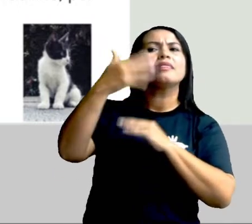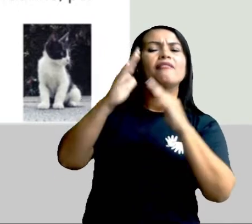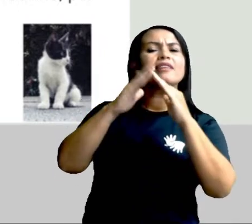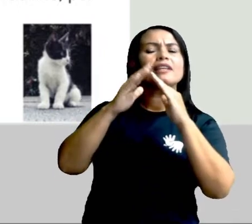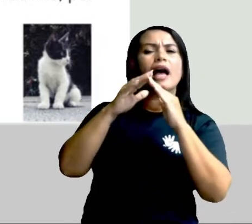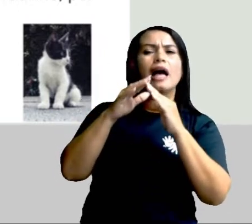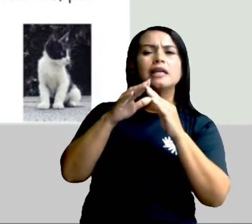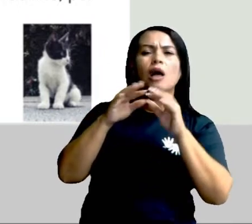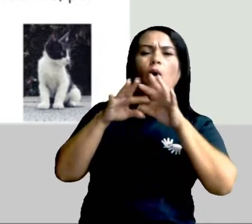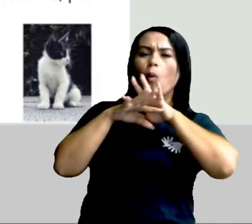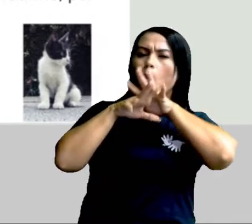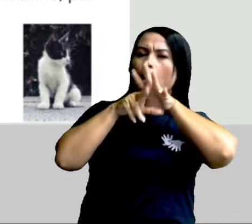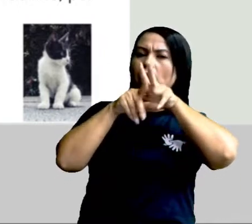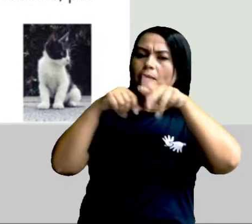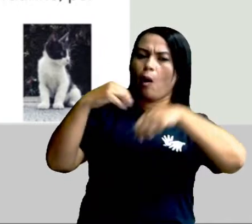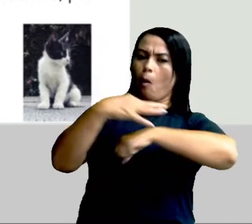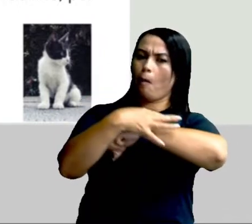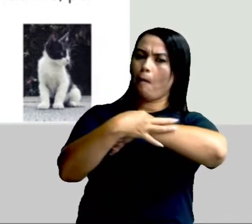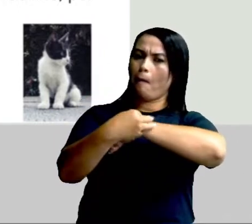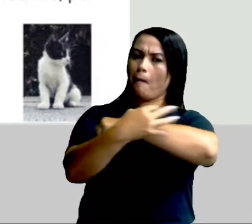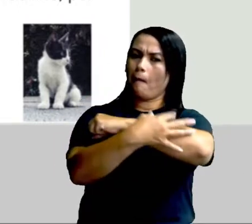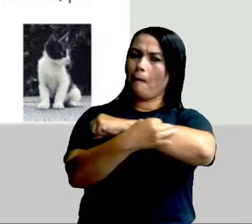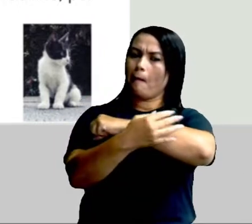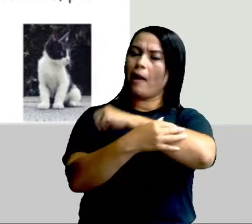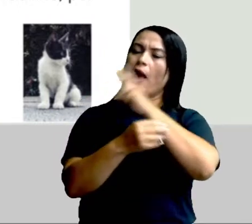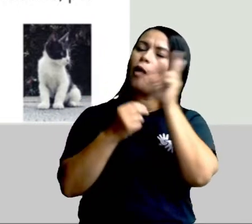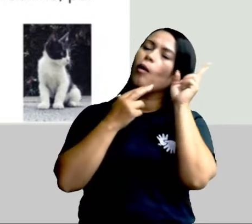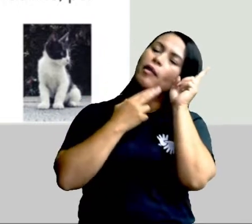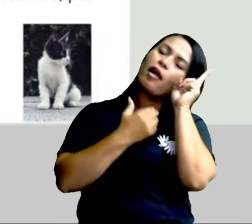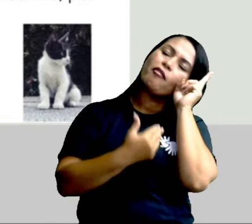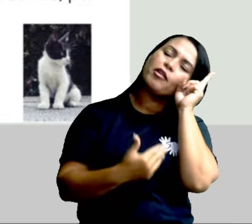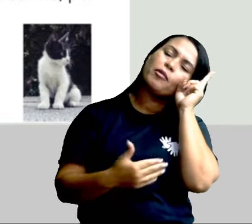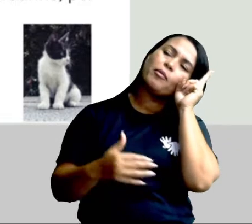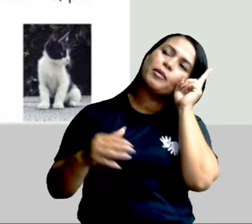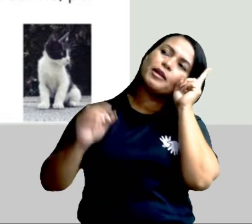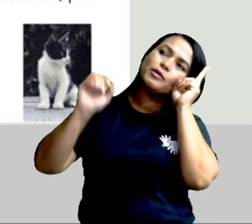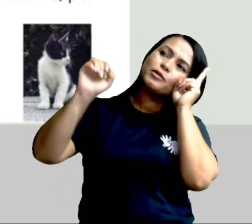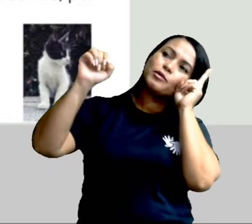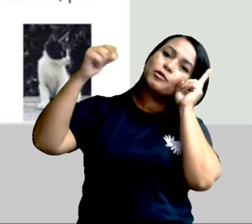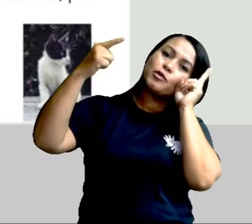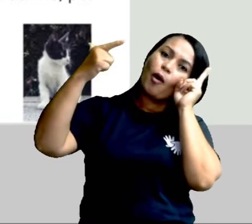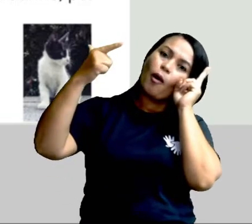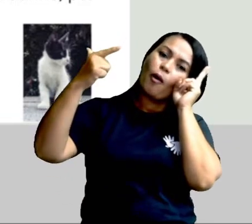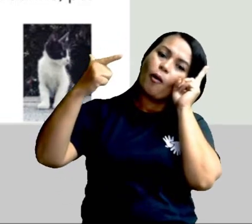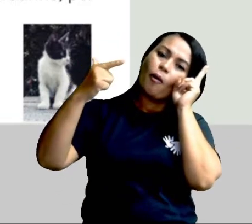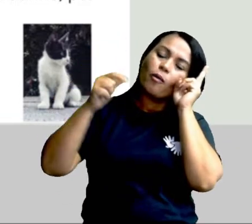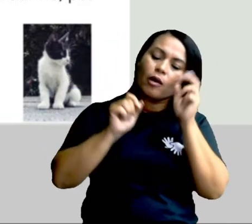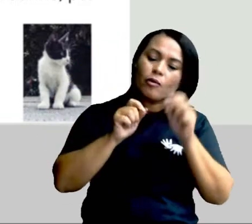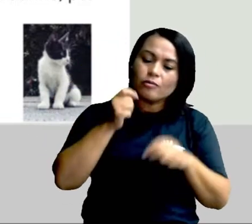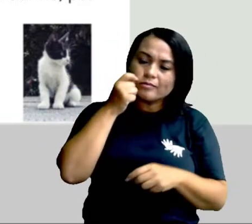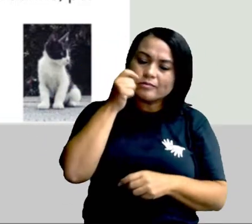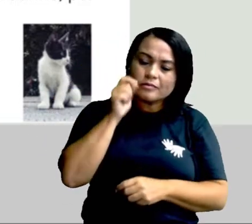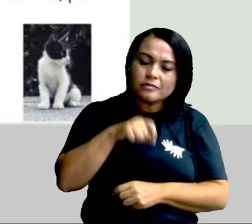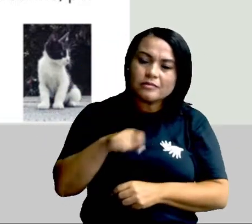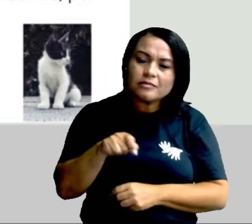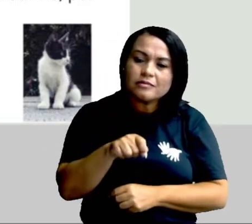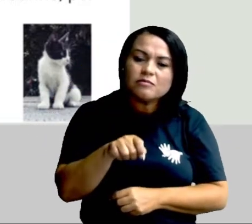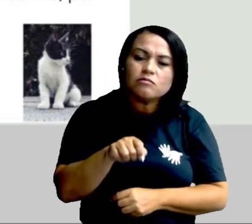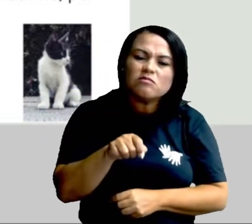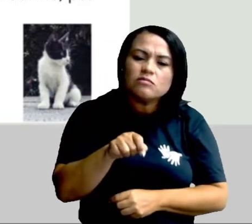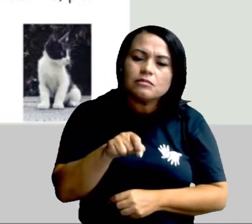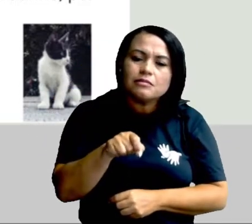um certo animal de belo pelo, que dormia sossegado ao sol. Aproximou-se dele